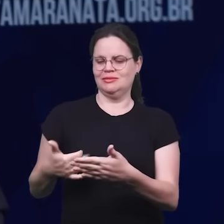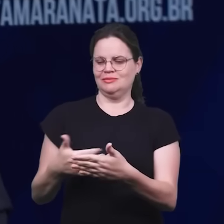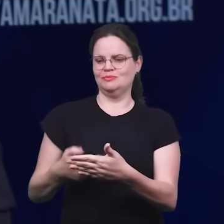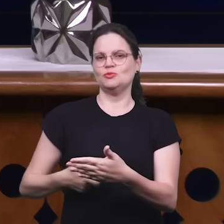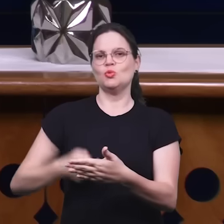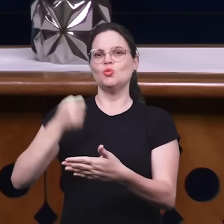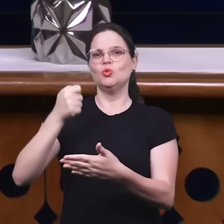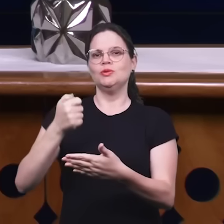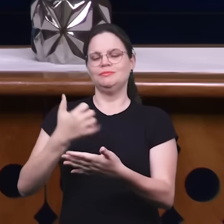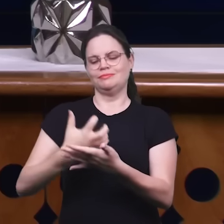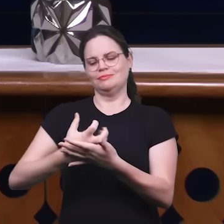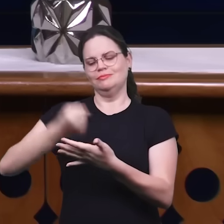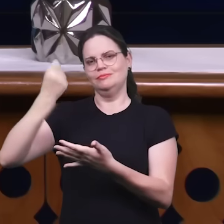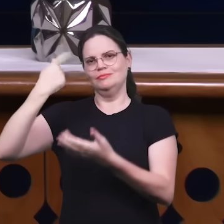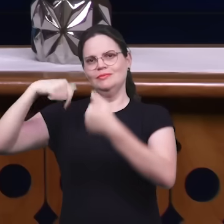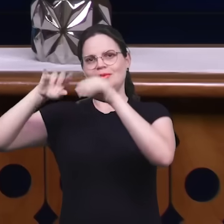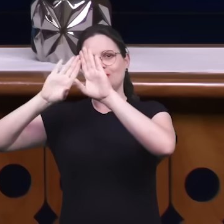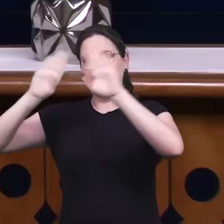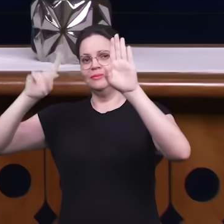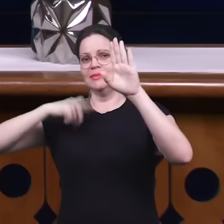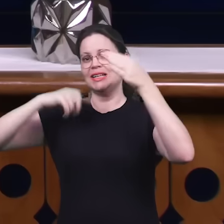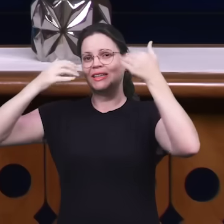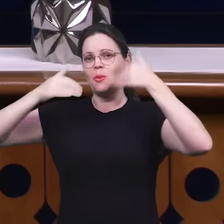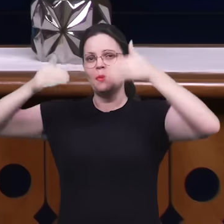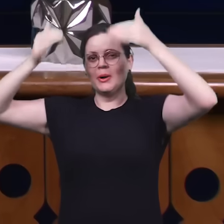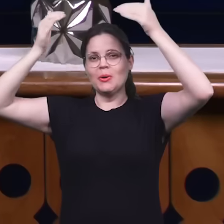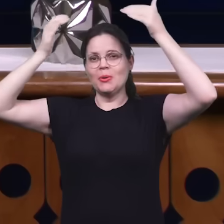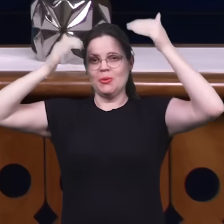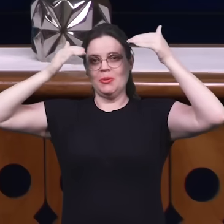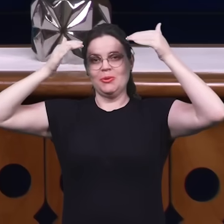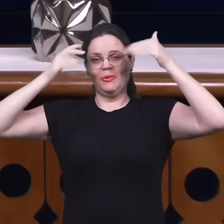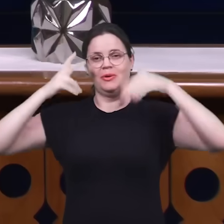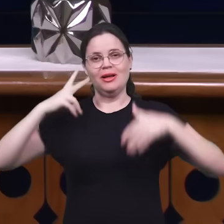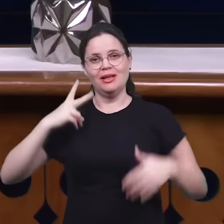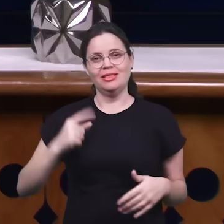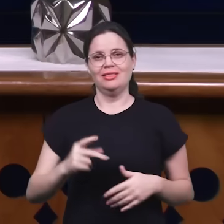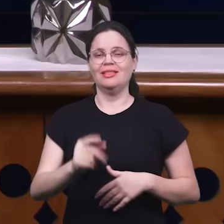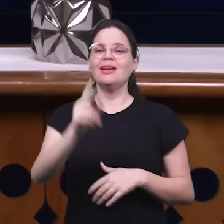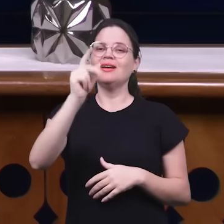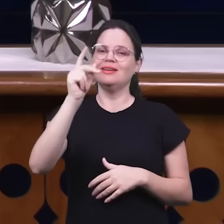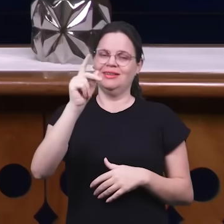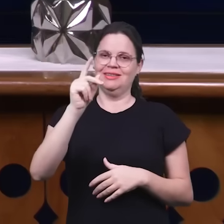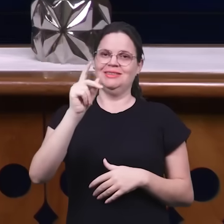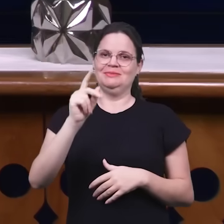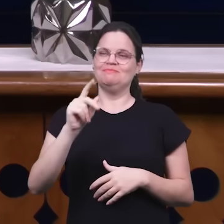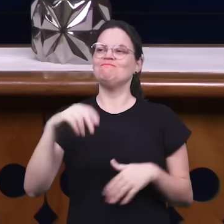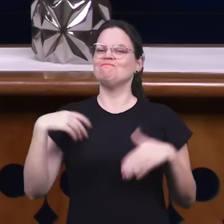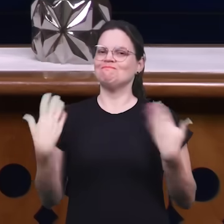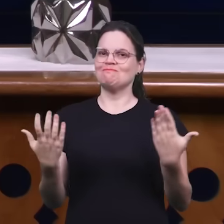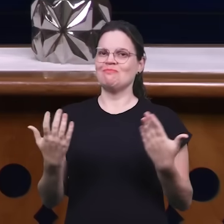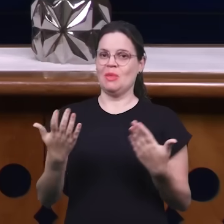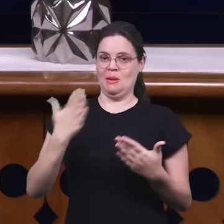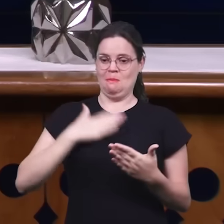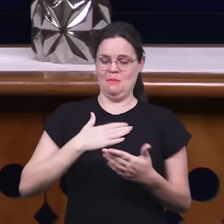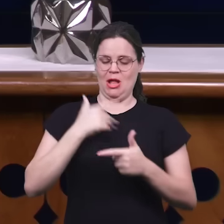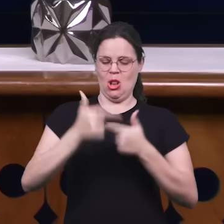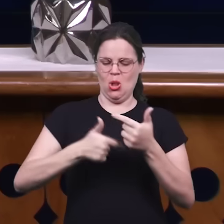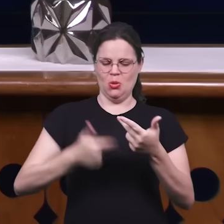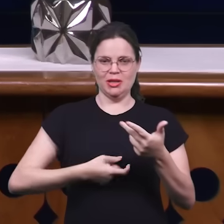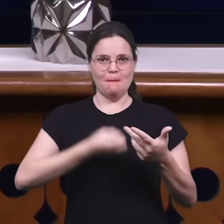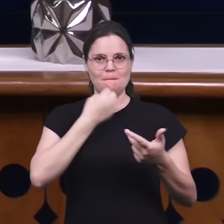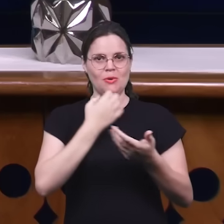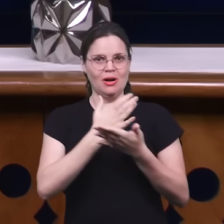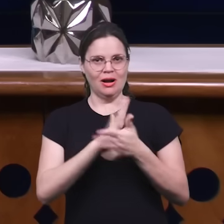A coroa que está guardada, que o Senhor guardou para os fiéis. Combati o bom combate, acabei a carreira